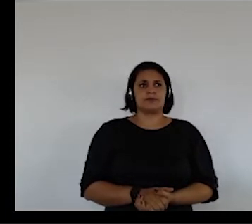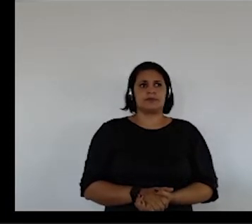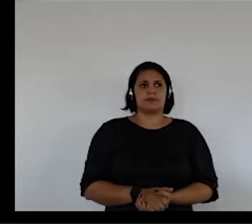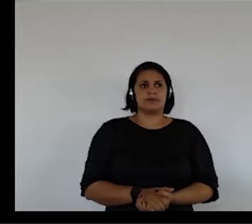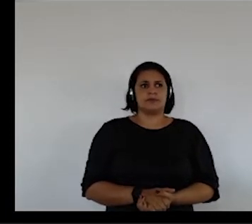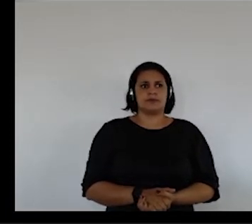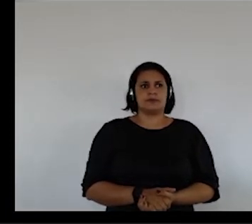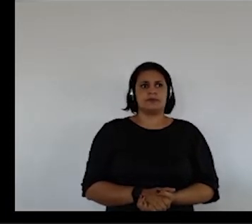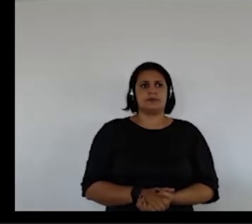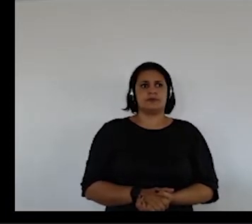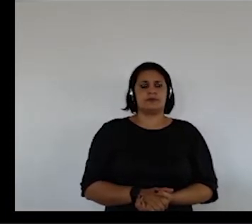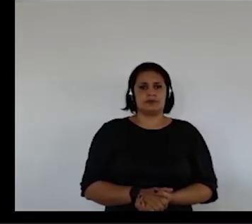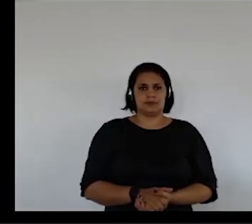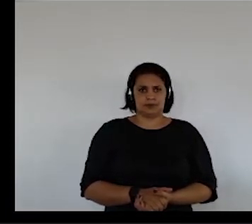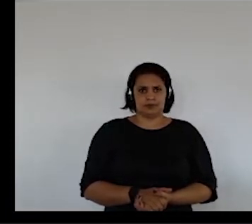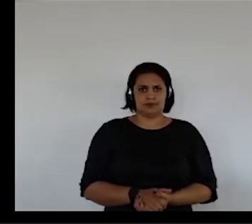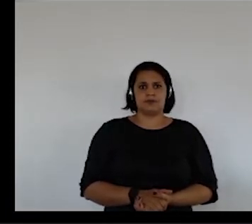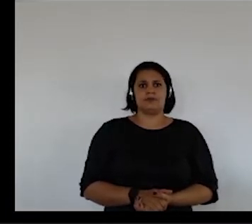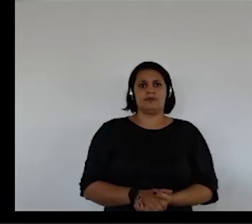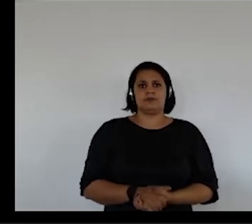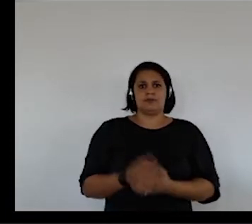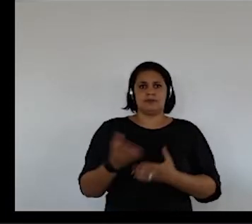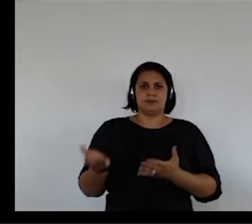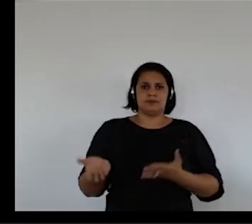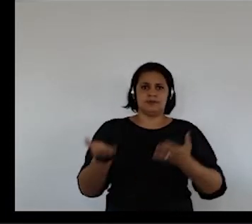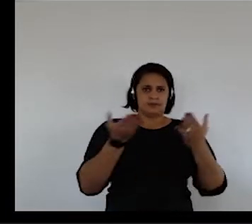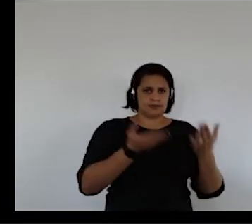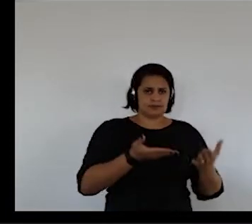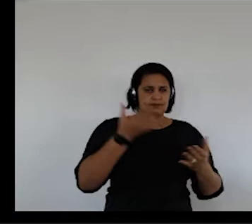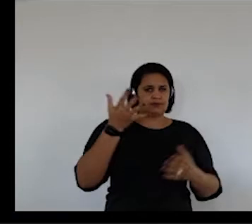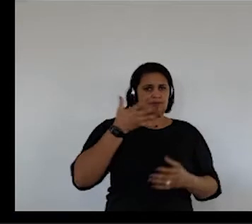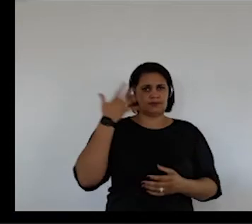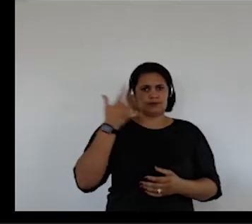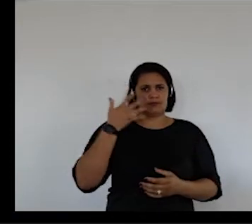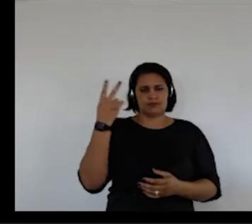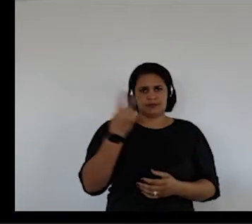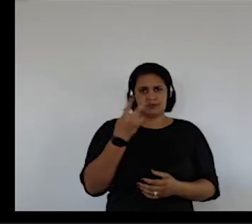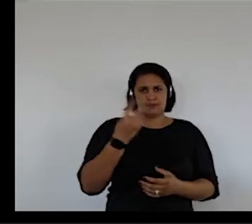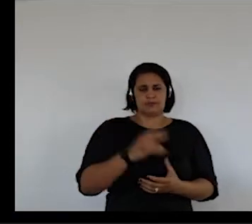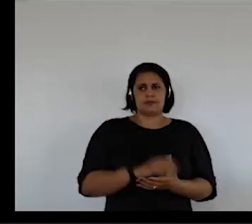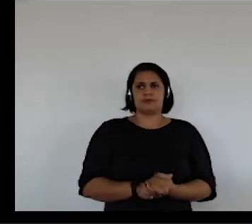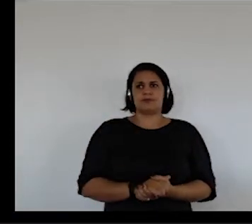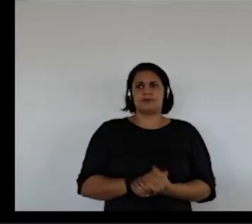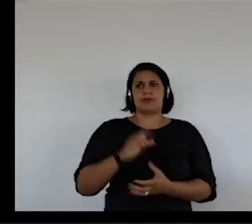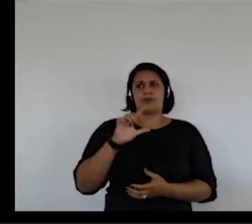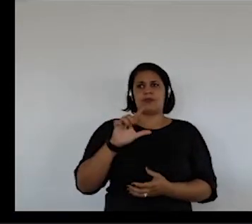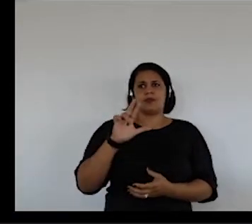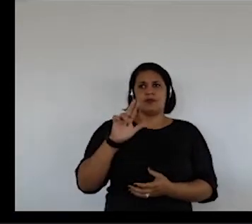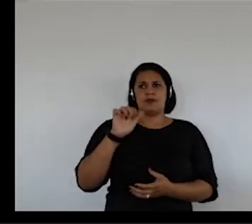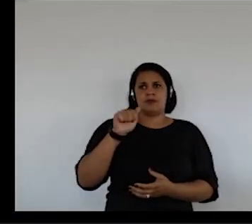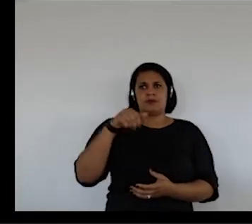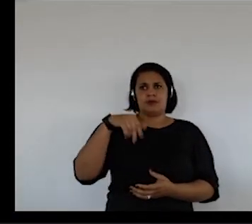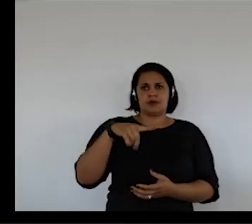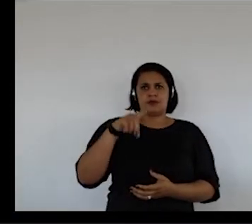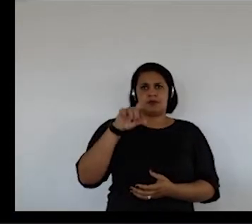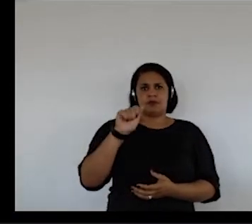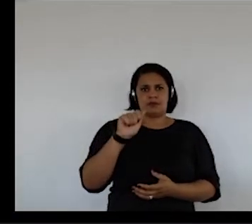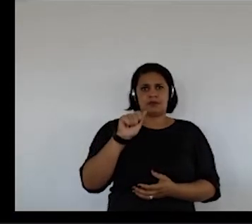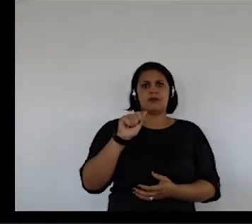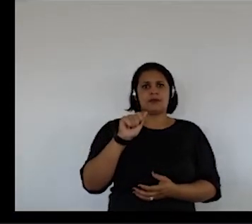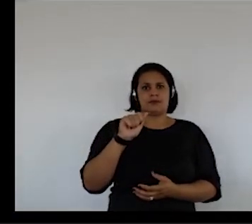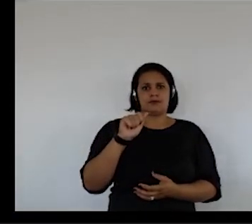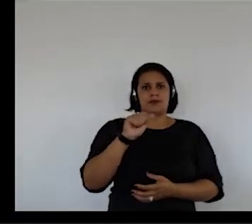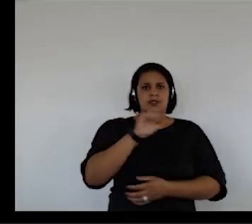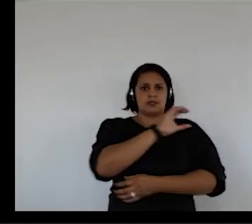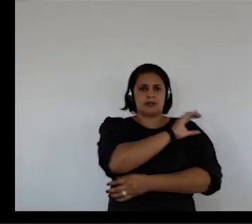sequência, nosso tempo bem sempre corrido, segunda palestrante, doutora Luanda Moraes Pires, que é coordenadora